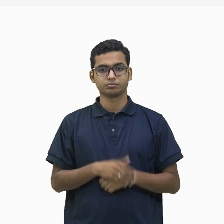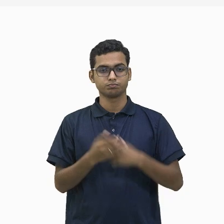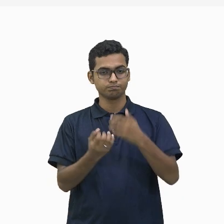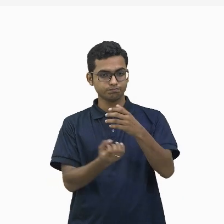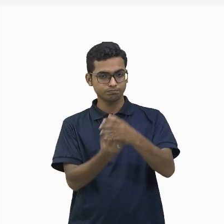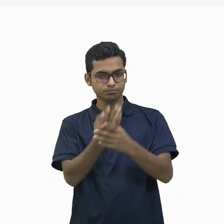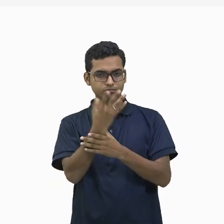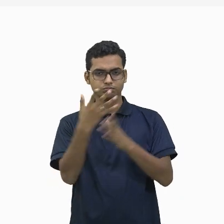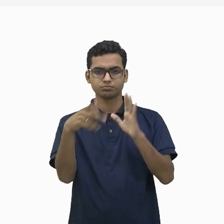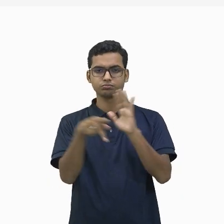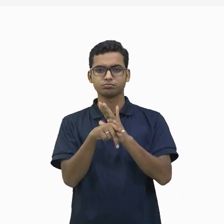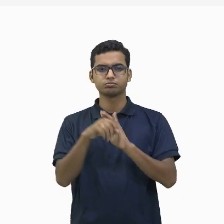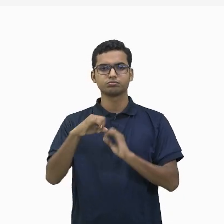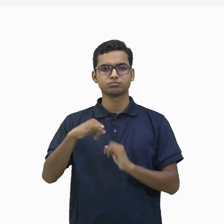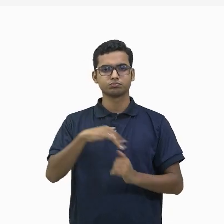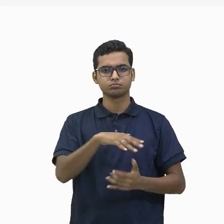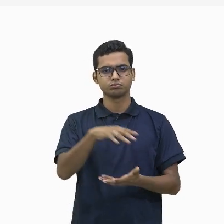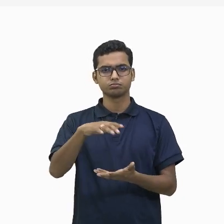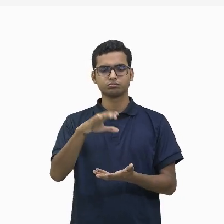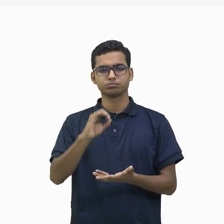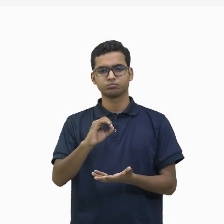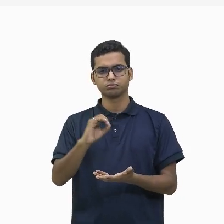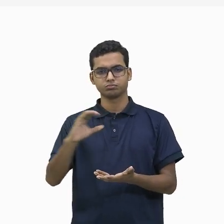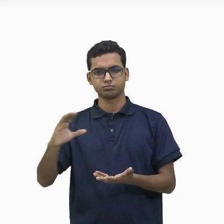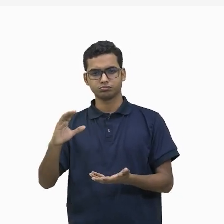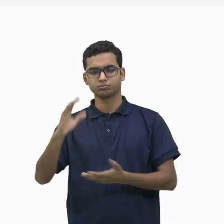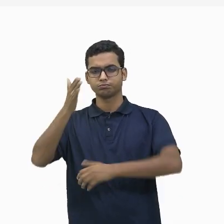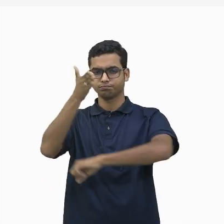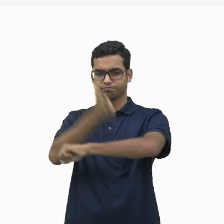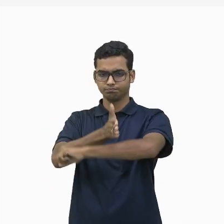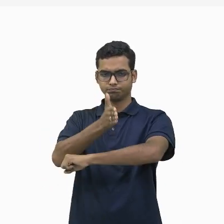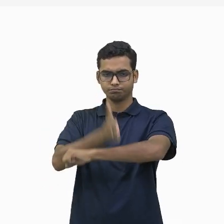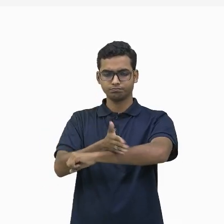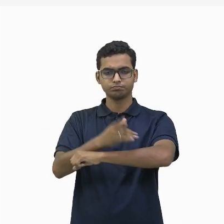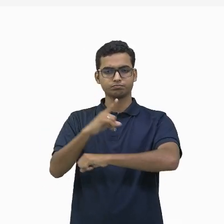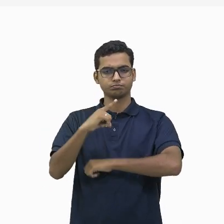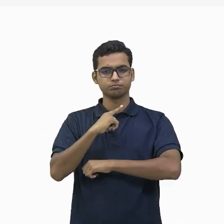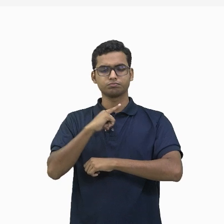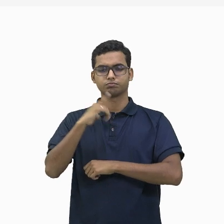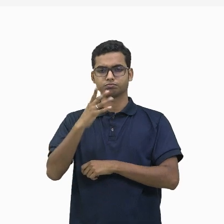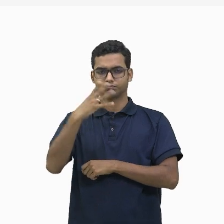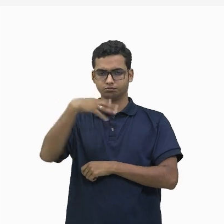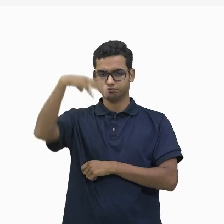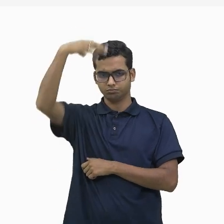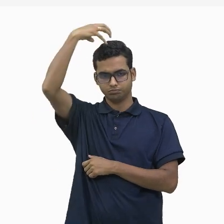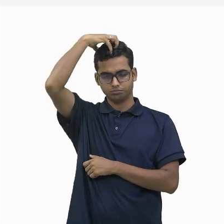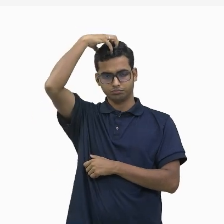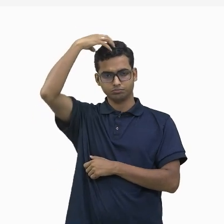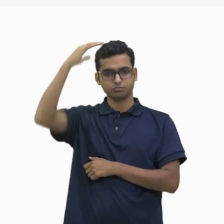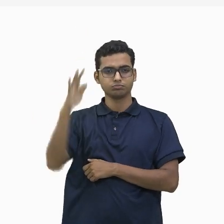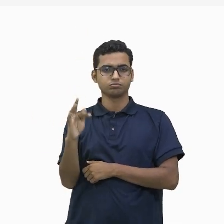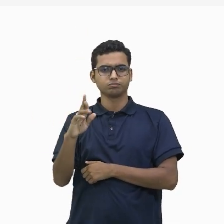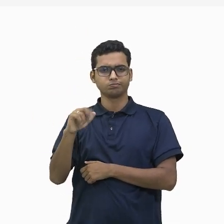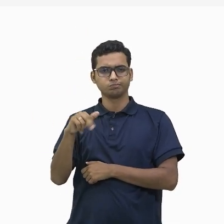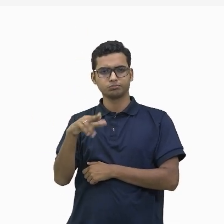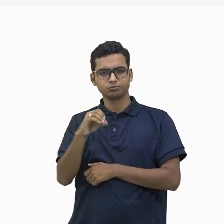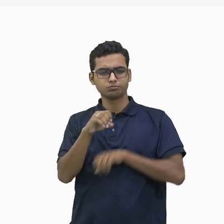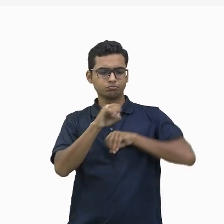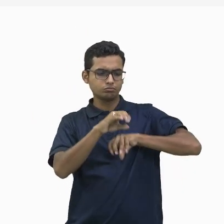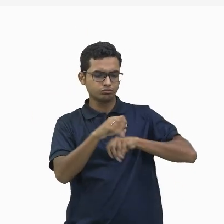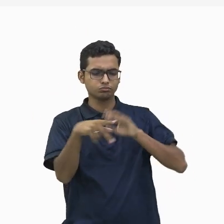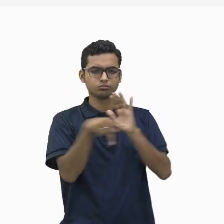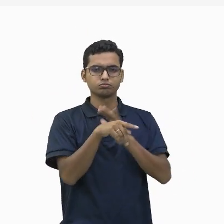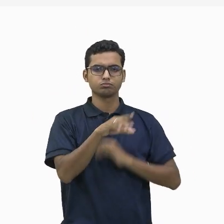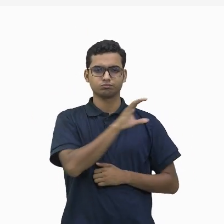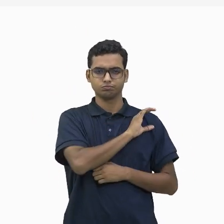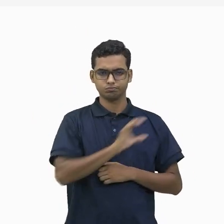Magno fortaleceu a unidade política do Reino Franco, cristianizando os povos recém-conquistados